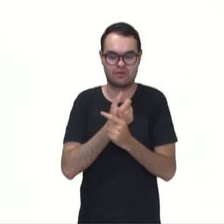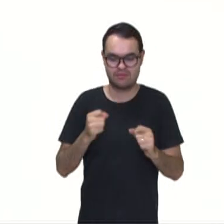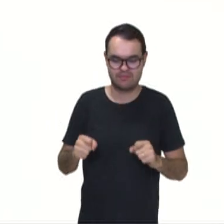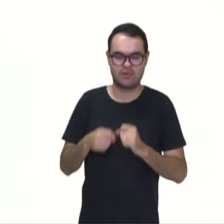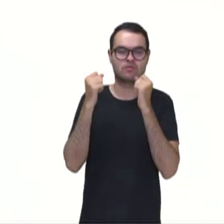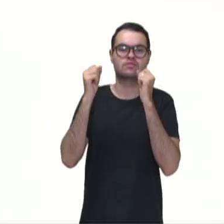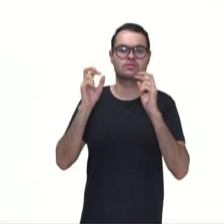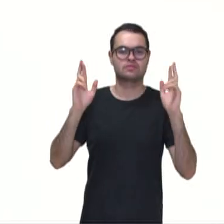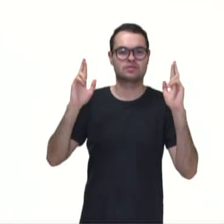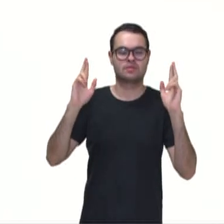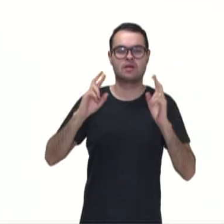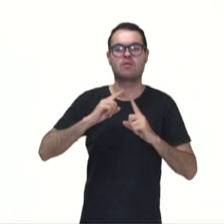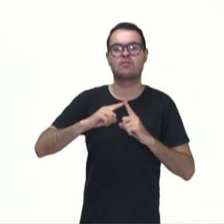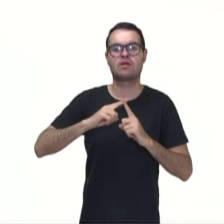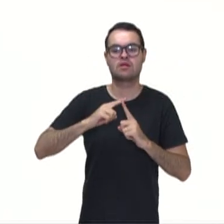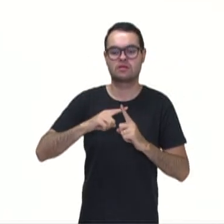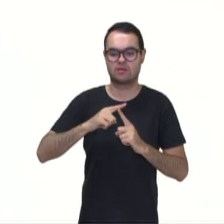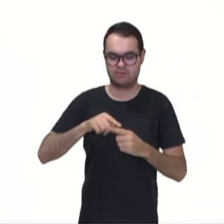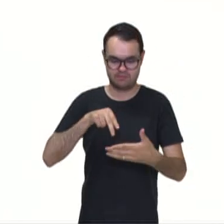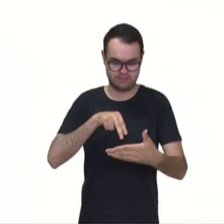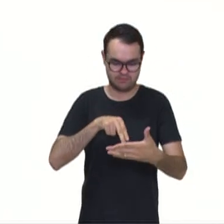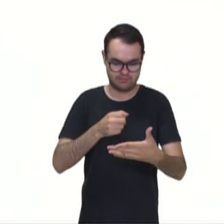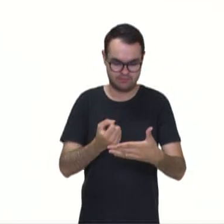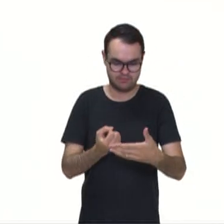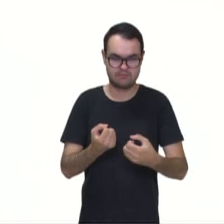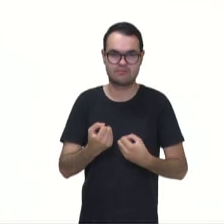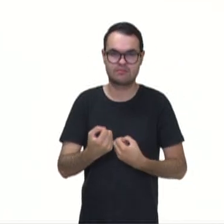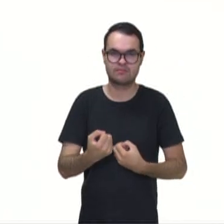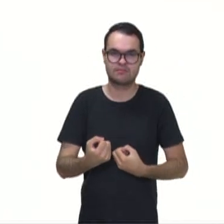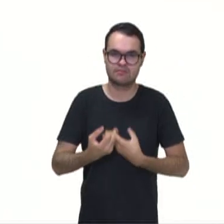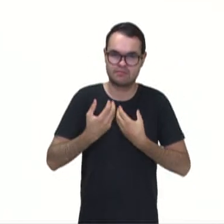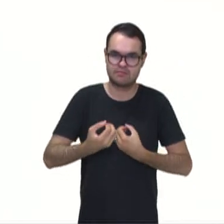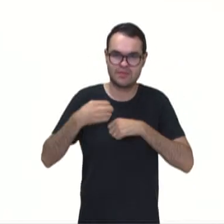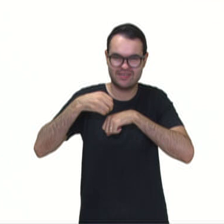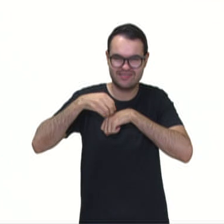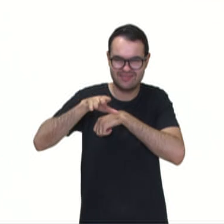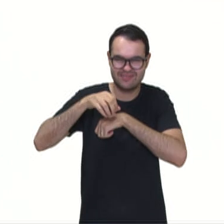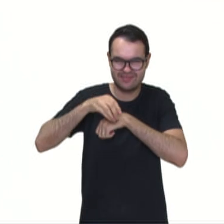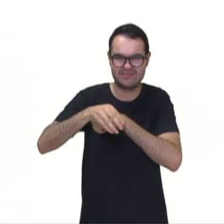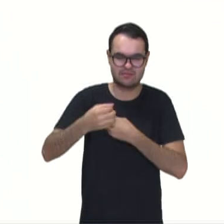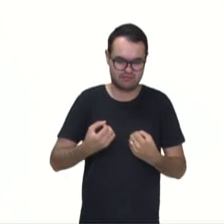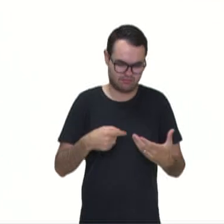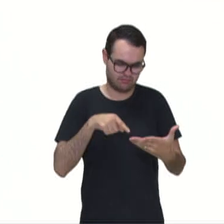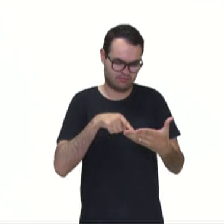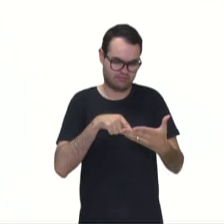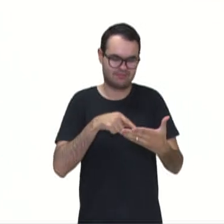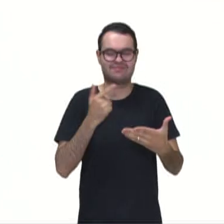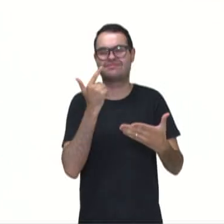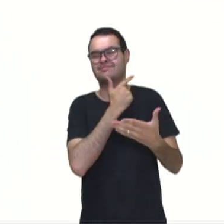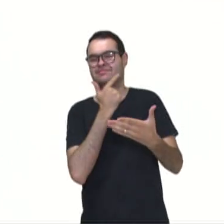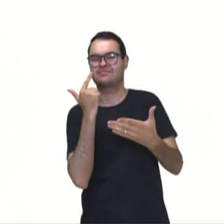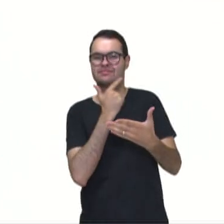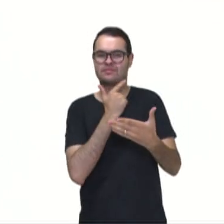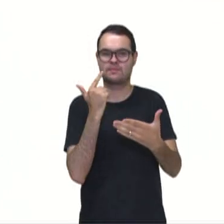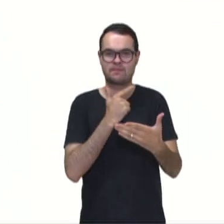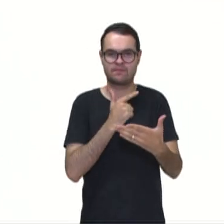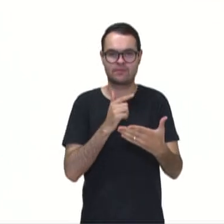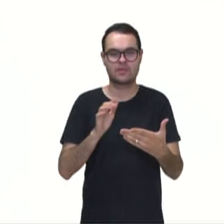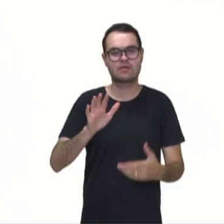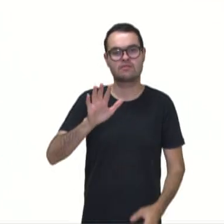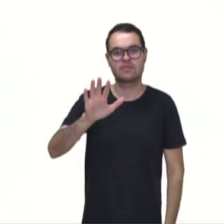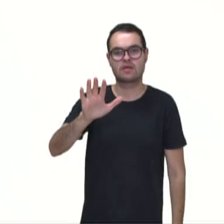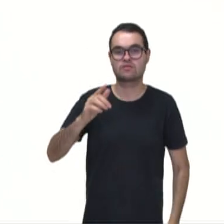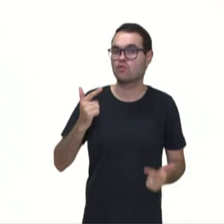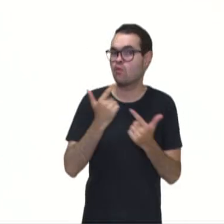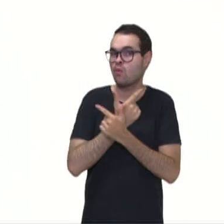expectativa, porque quando recebemos uma informação inesperada, tendemos a achá-la engraçada. Contudo, o humor